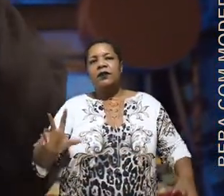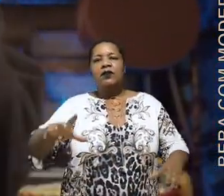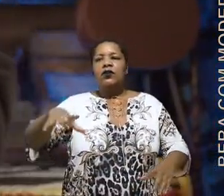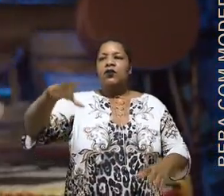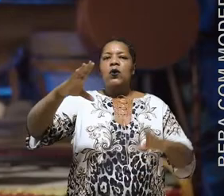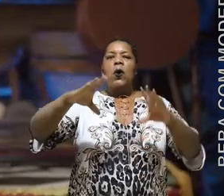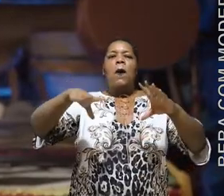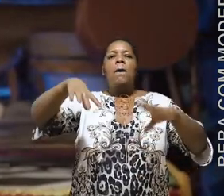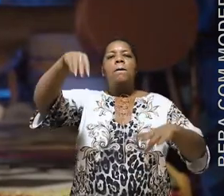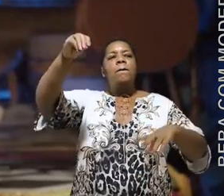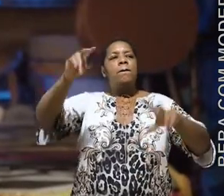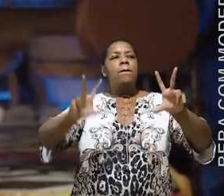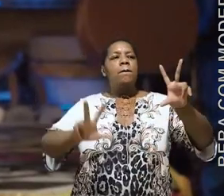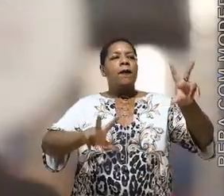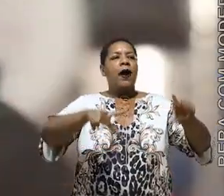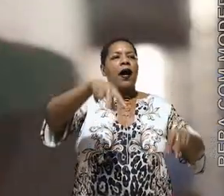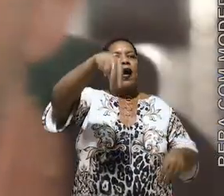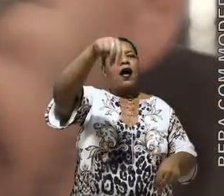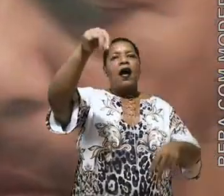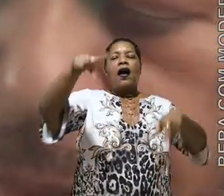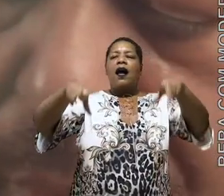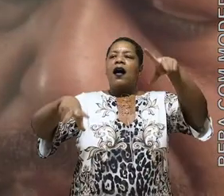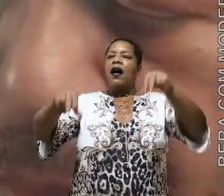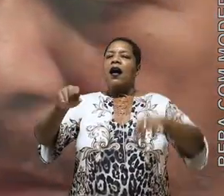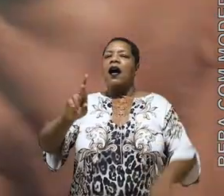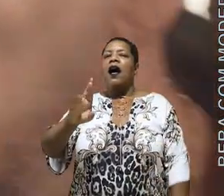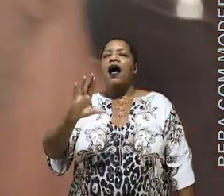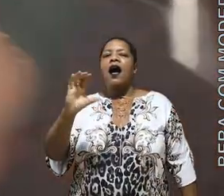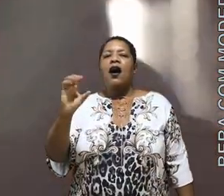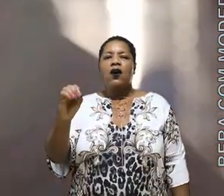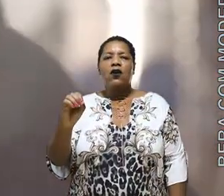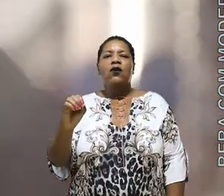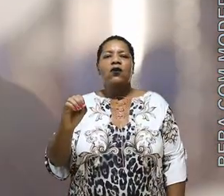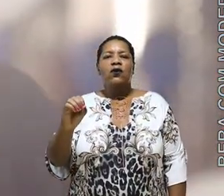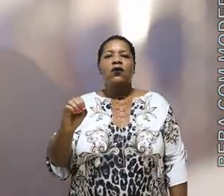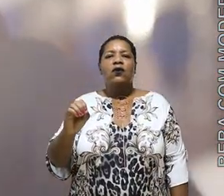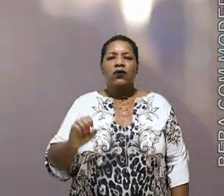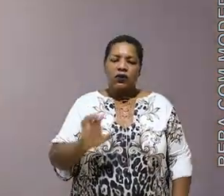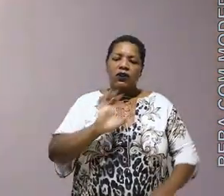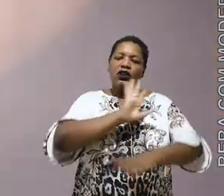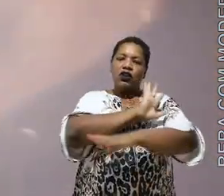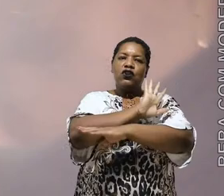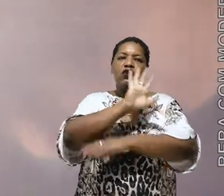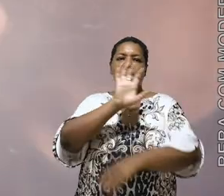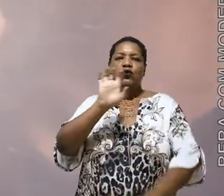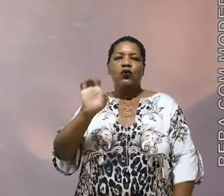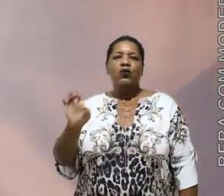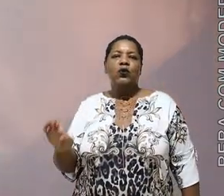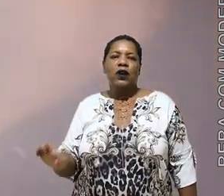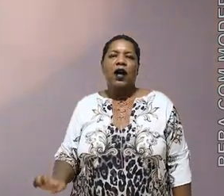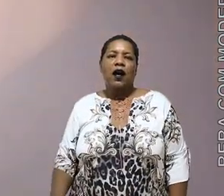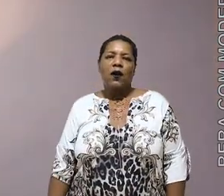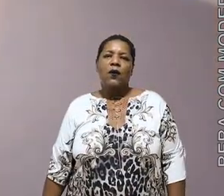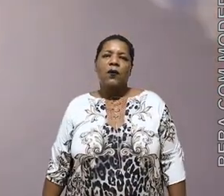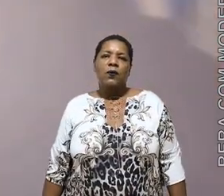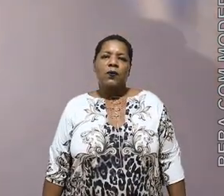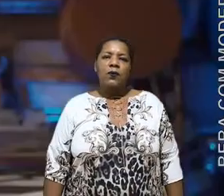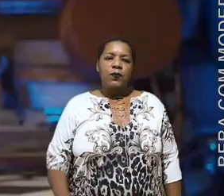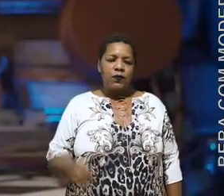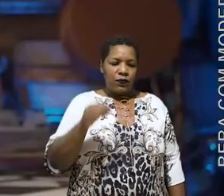dos barracos E aí e estrutural